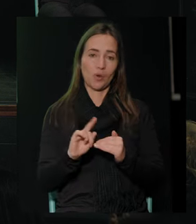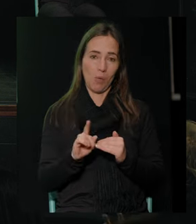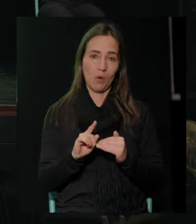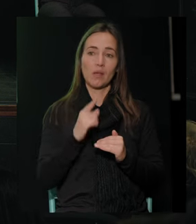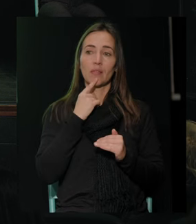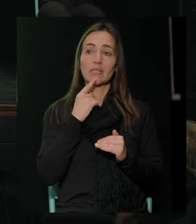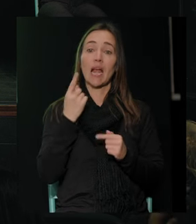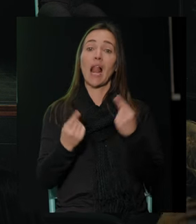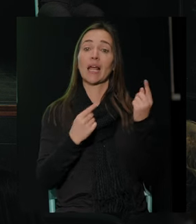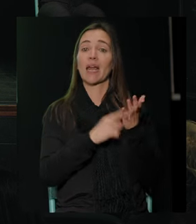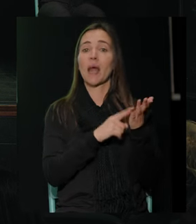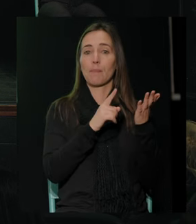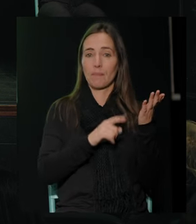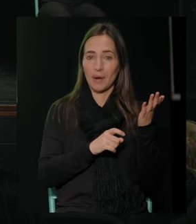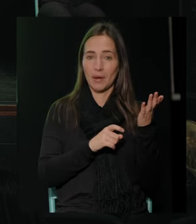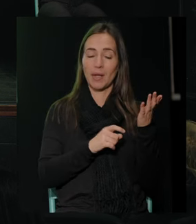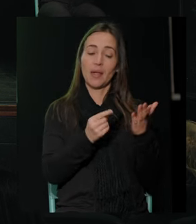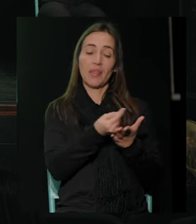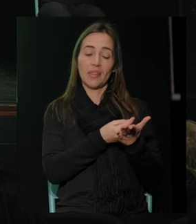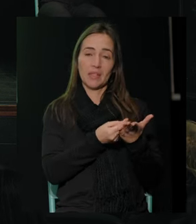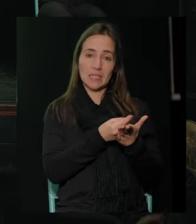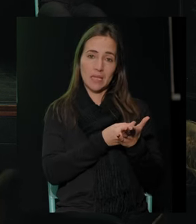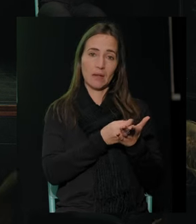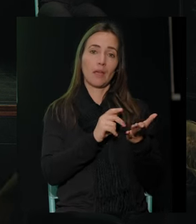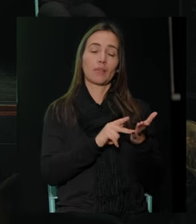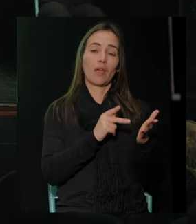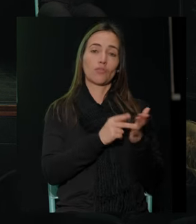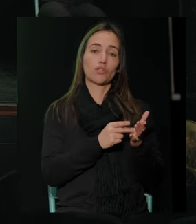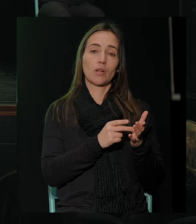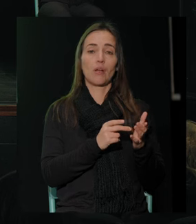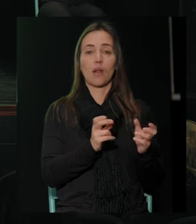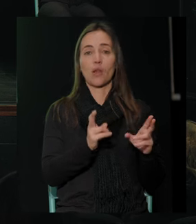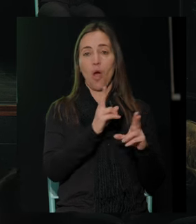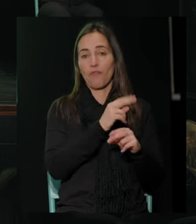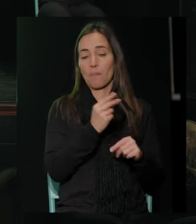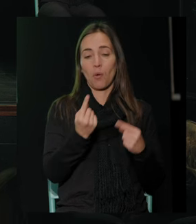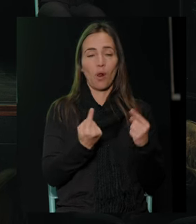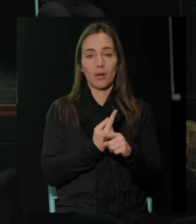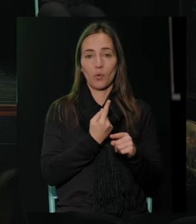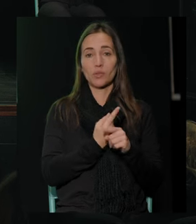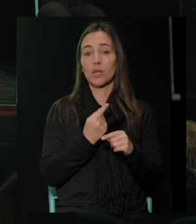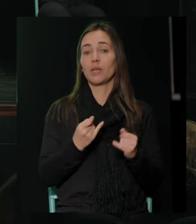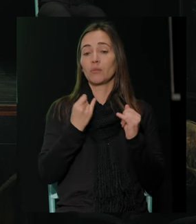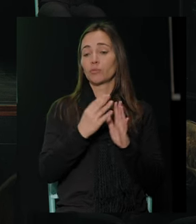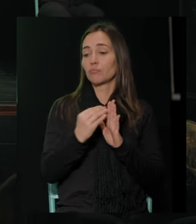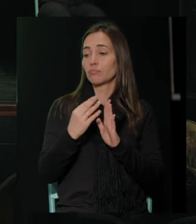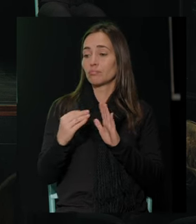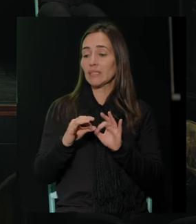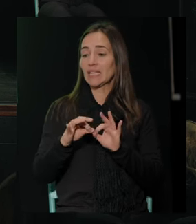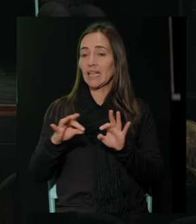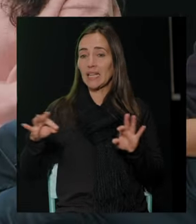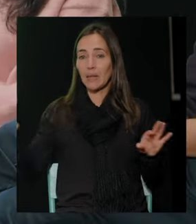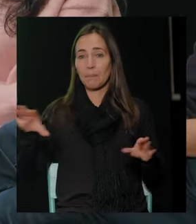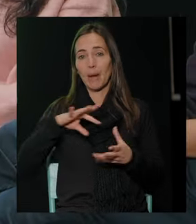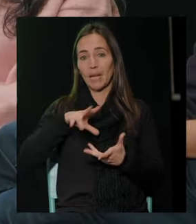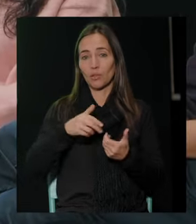haja alguém nos Estados Unidos que desenha uma nova solução para o que quer que seja, e depois isto é replicado e copiado exatamente da mesma maneira em